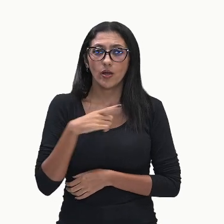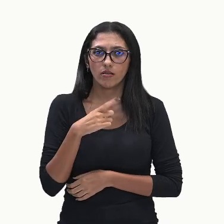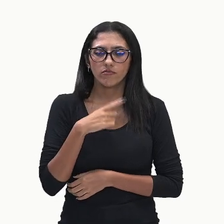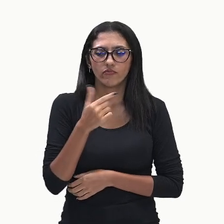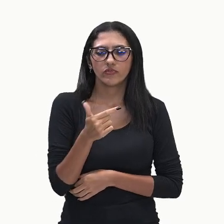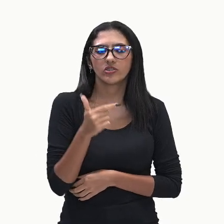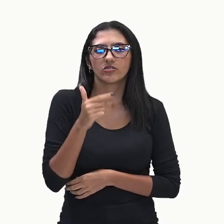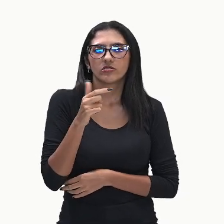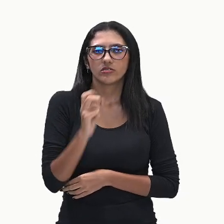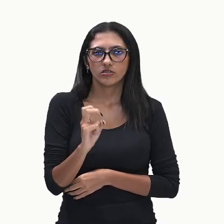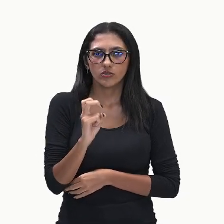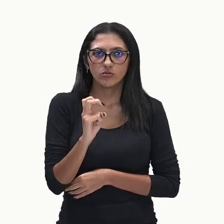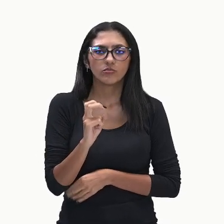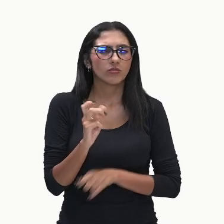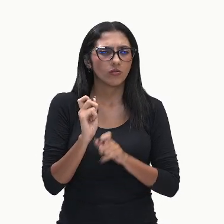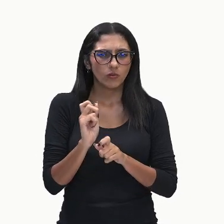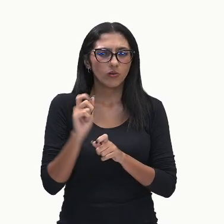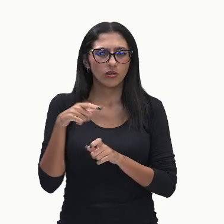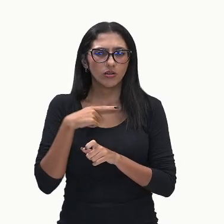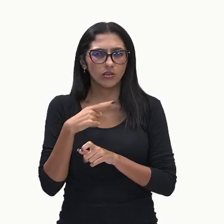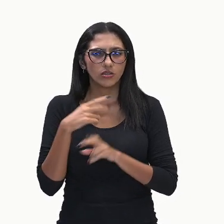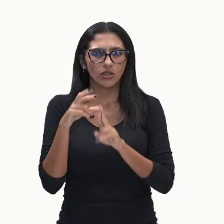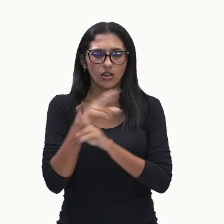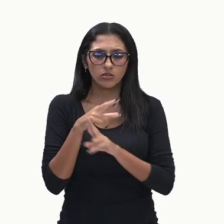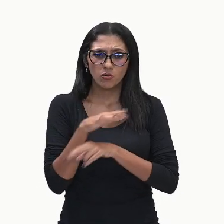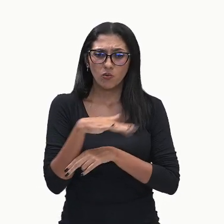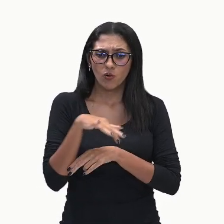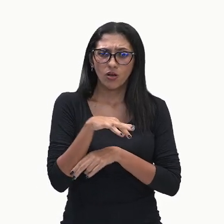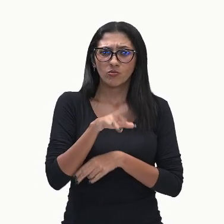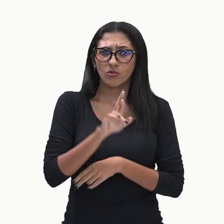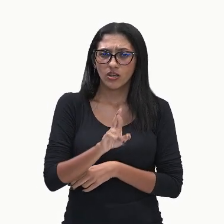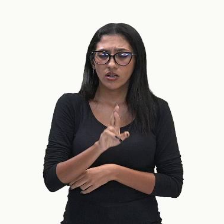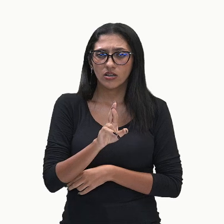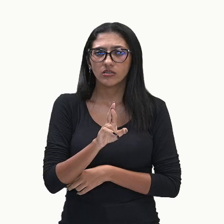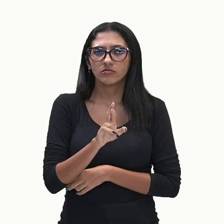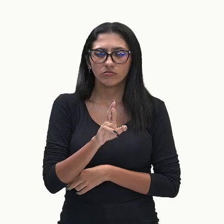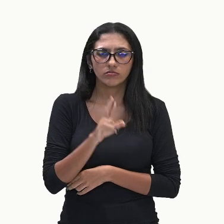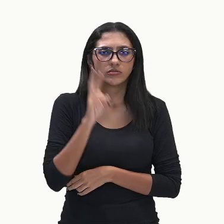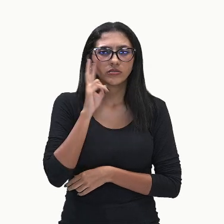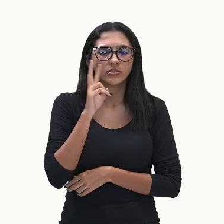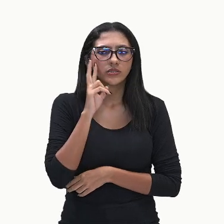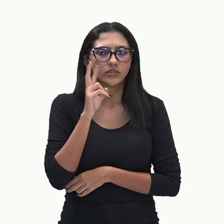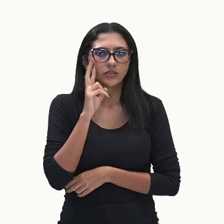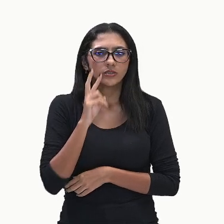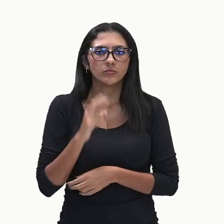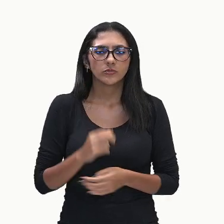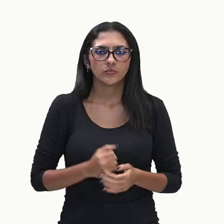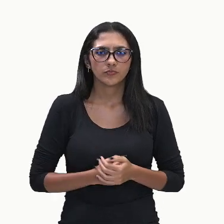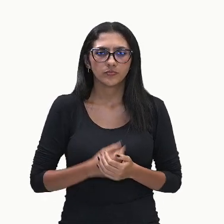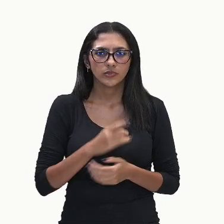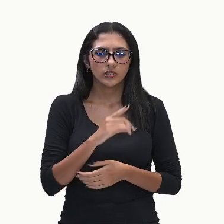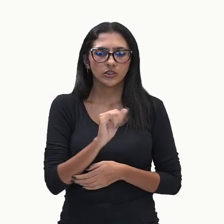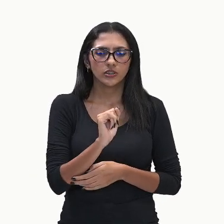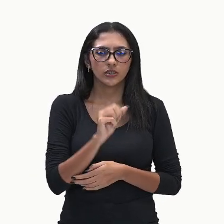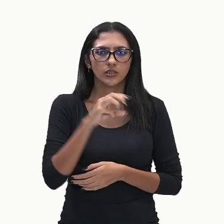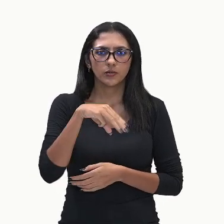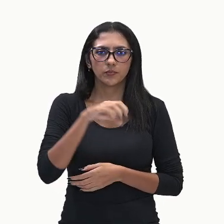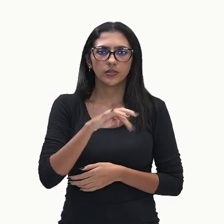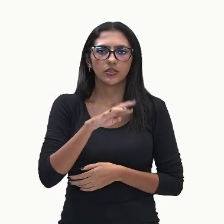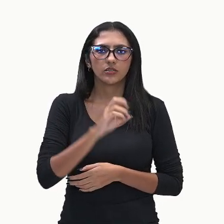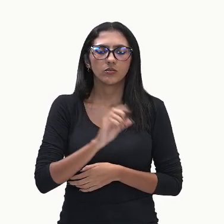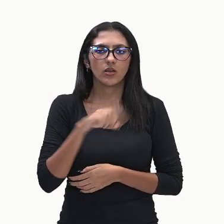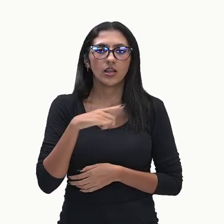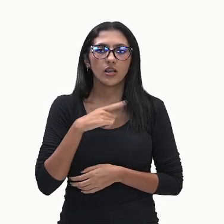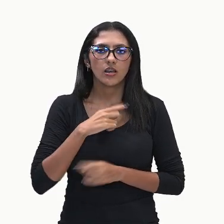25. E o que isso tem a ver com o raio, professor? Não se esqueçam que o diâmetro é o dobro do